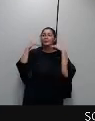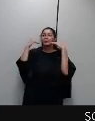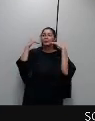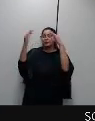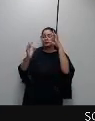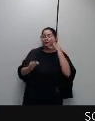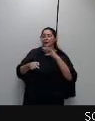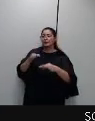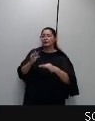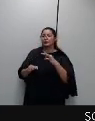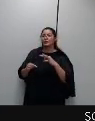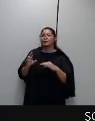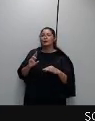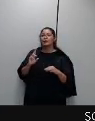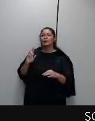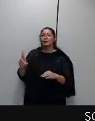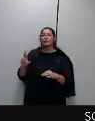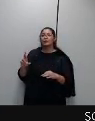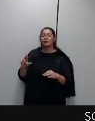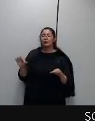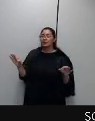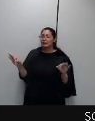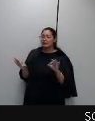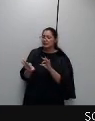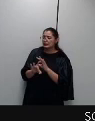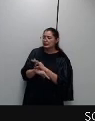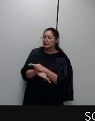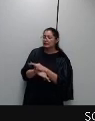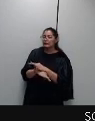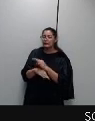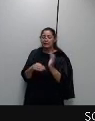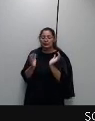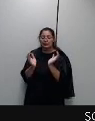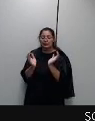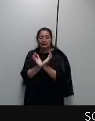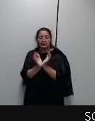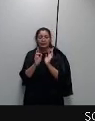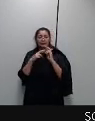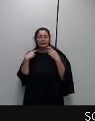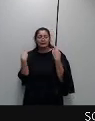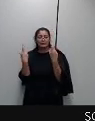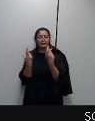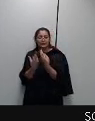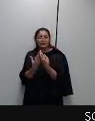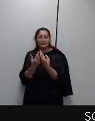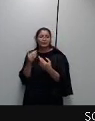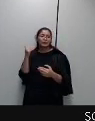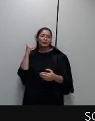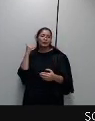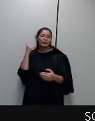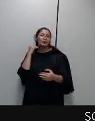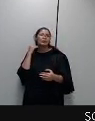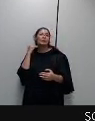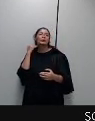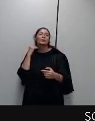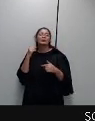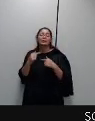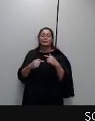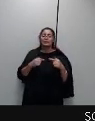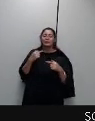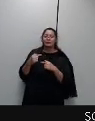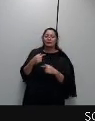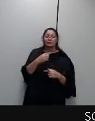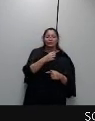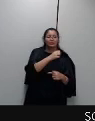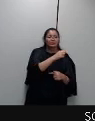encerrou-se a sessão as 15:27 tendo sido julgados faz 62 para os pés ficando adiado julgamento